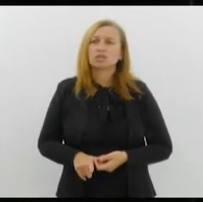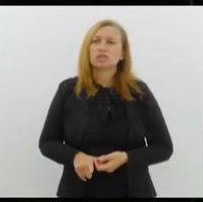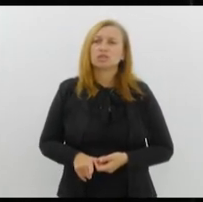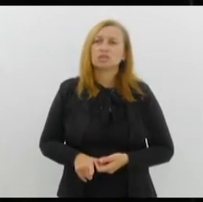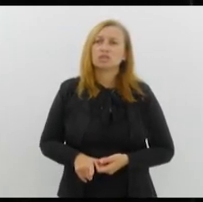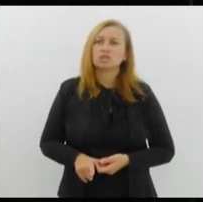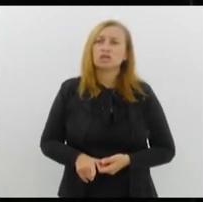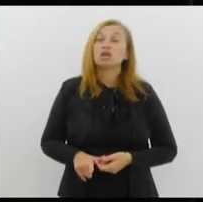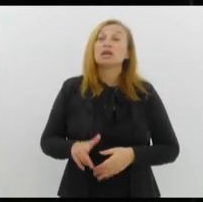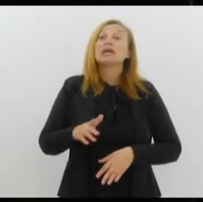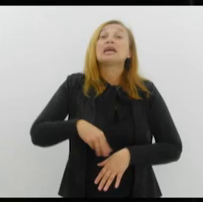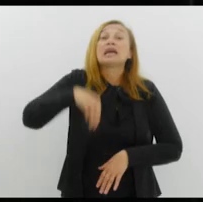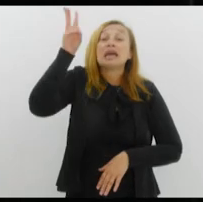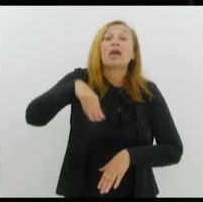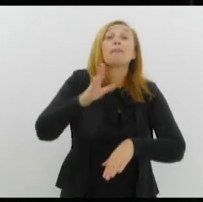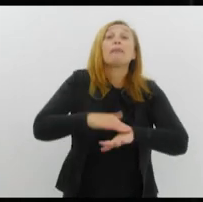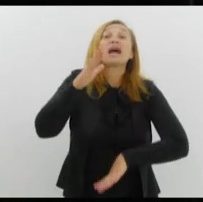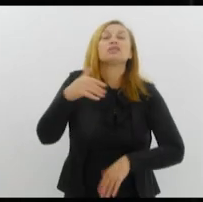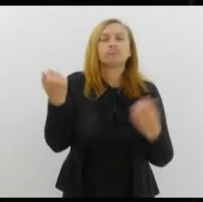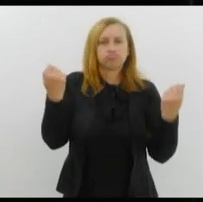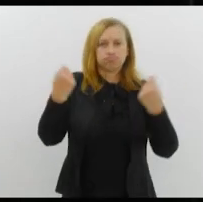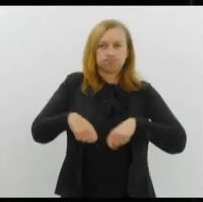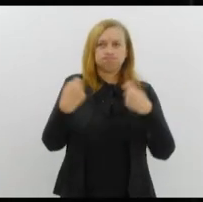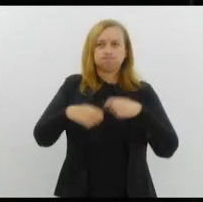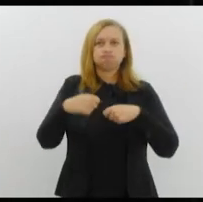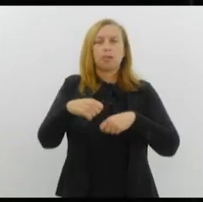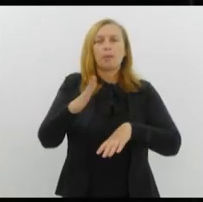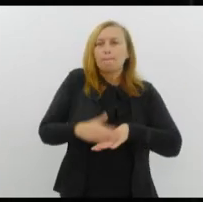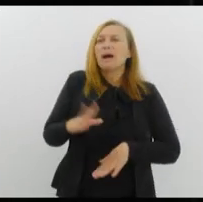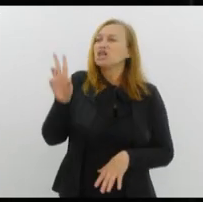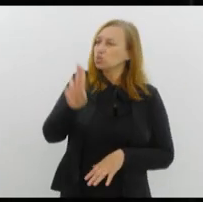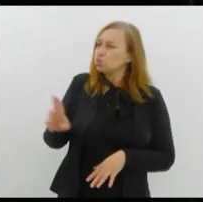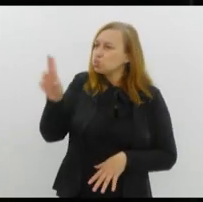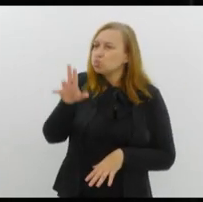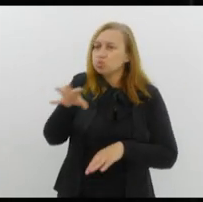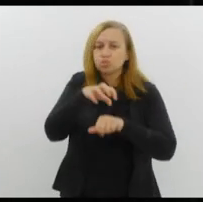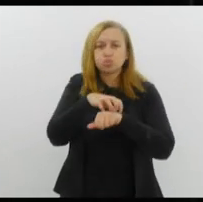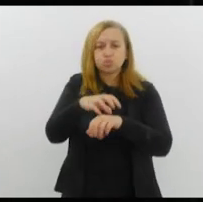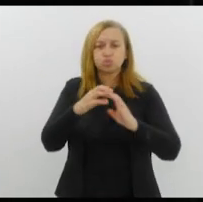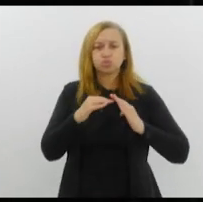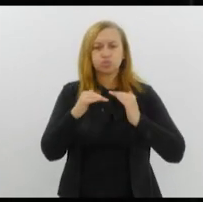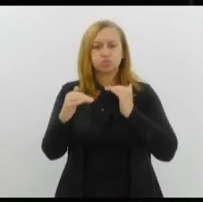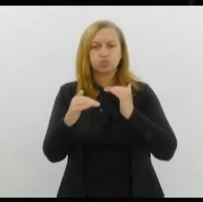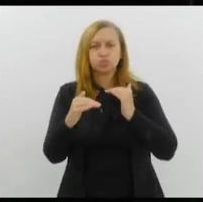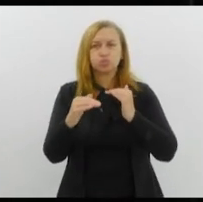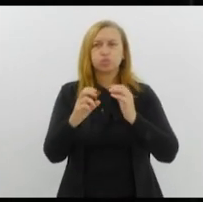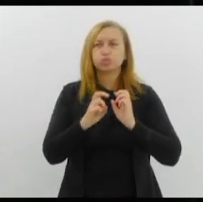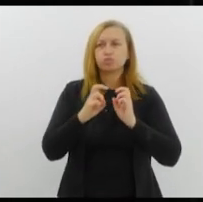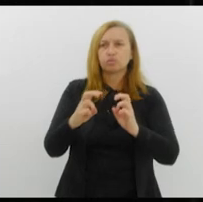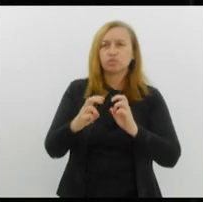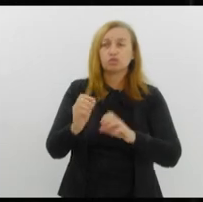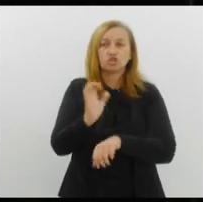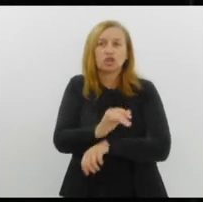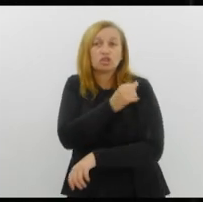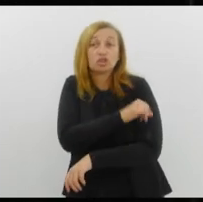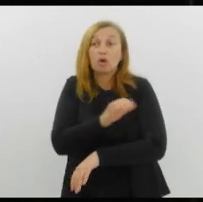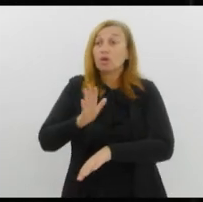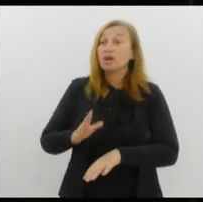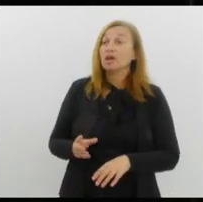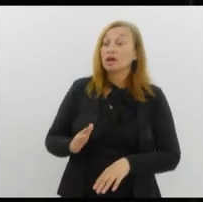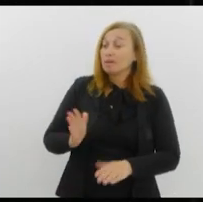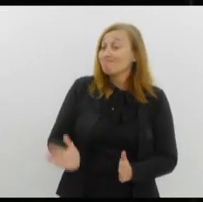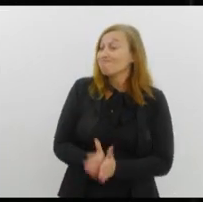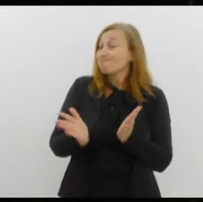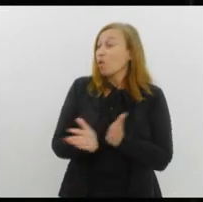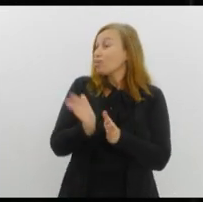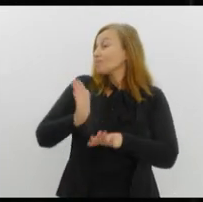aquele que mais precisa, aquele que mais usa o transporte ferroviário no estado do Rio de Janeiro, são aqueles mais